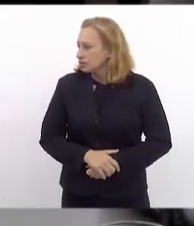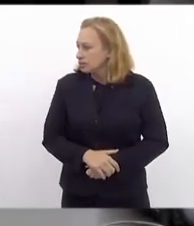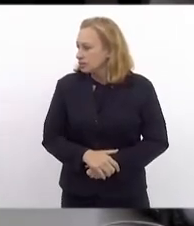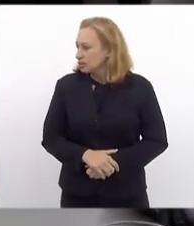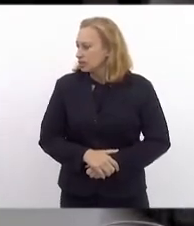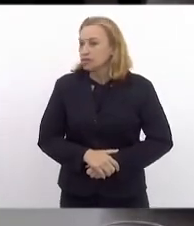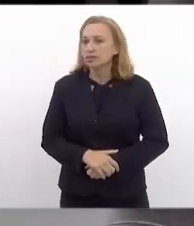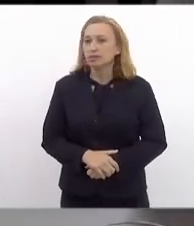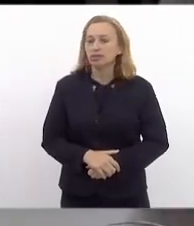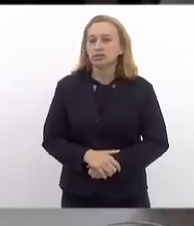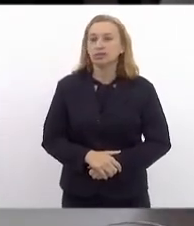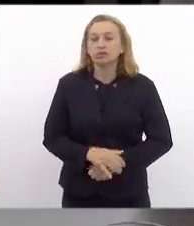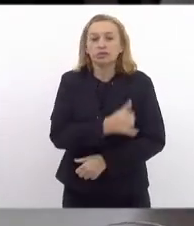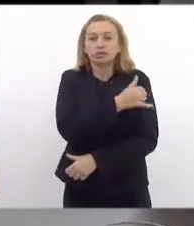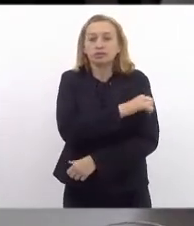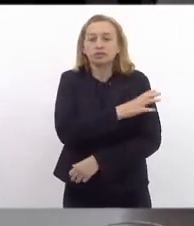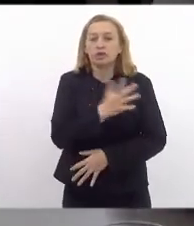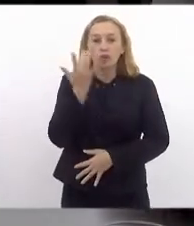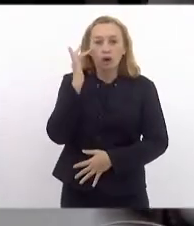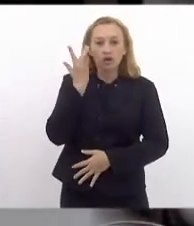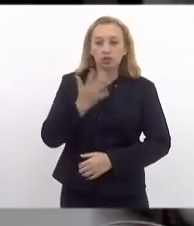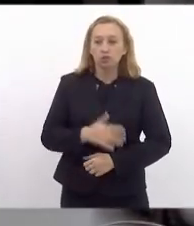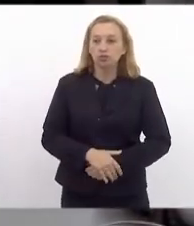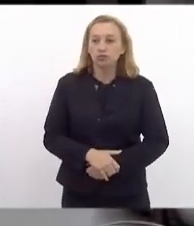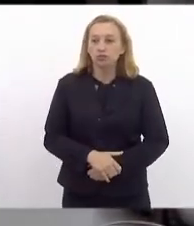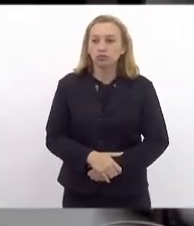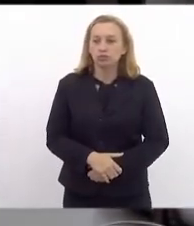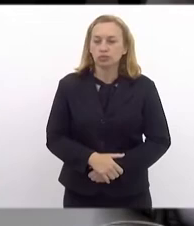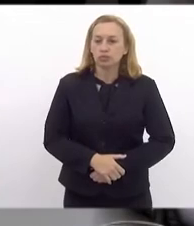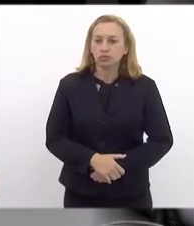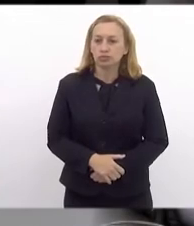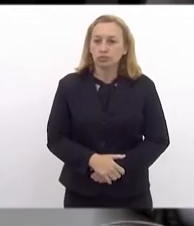algumas coisas para o Rio de Janeiro eu acho que